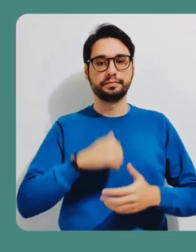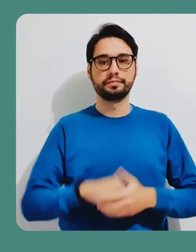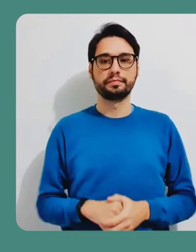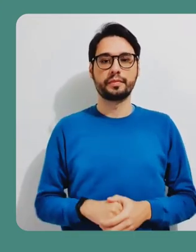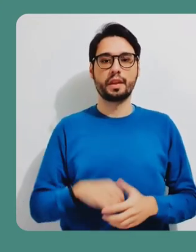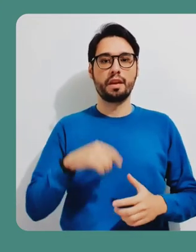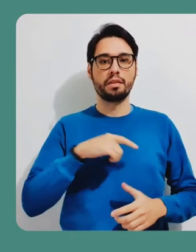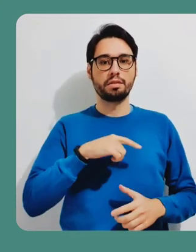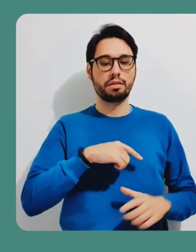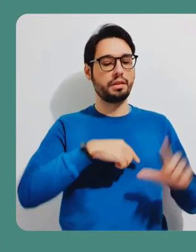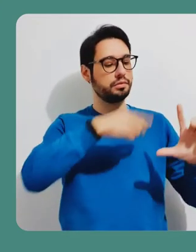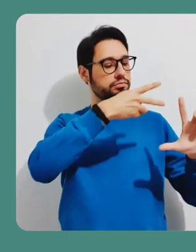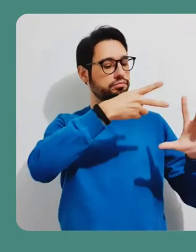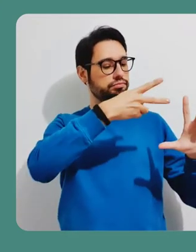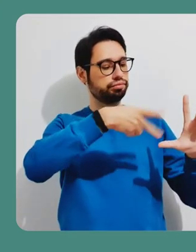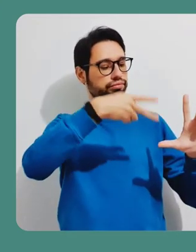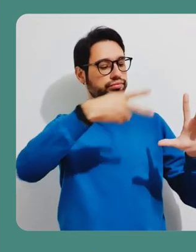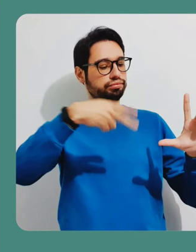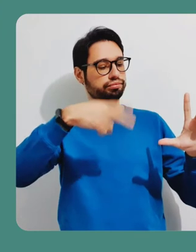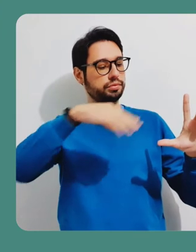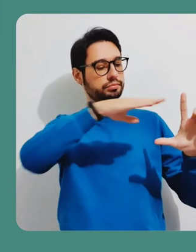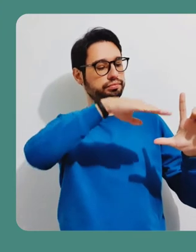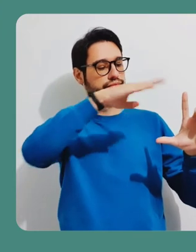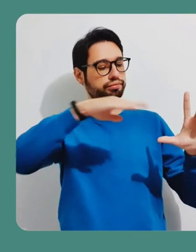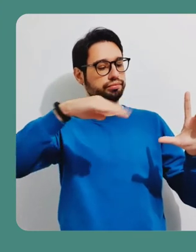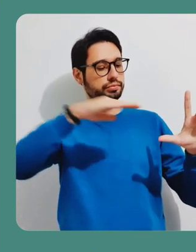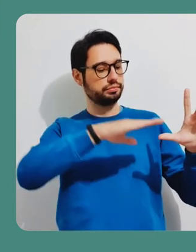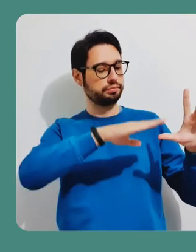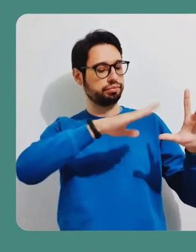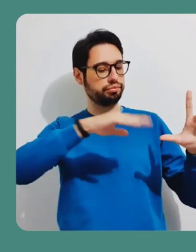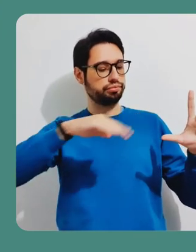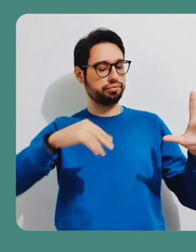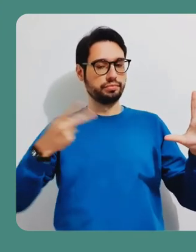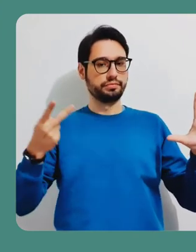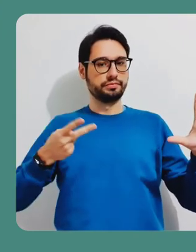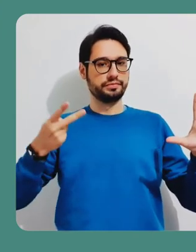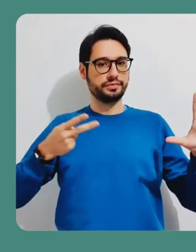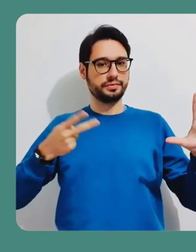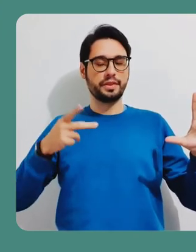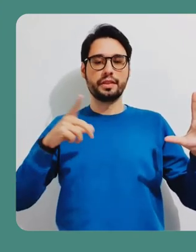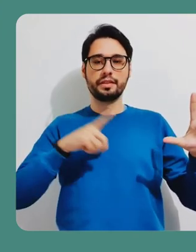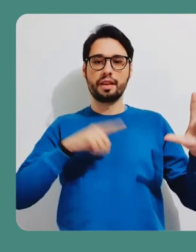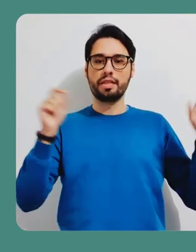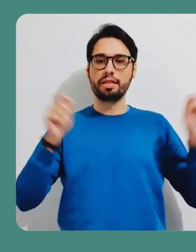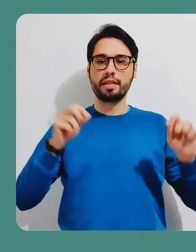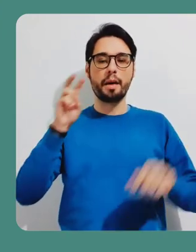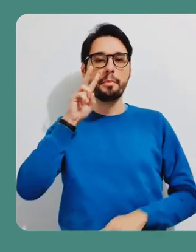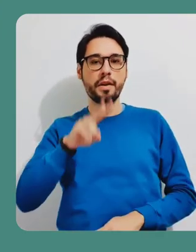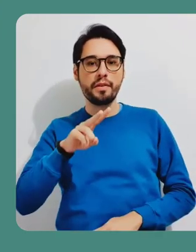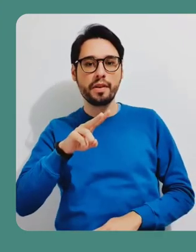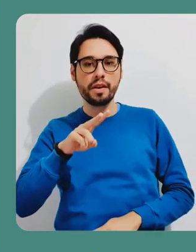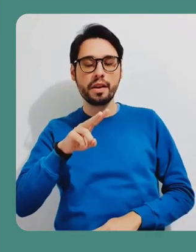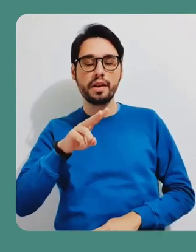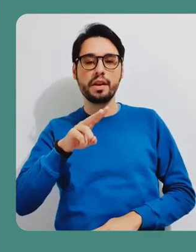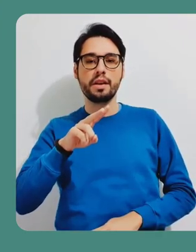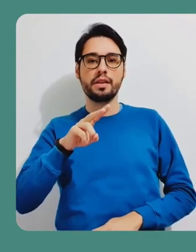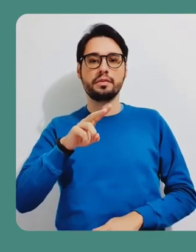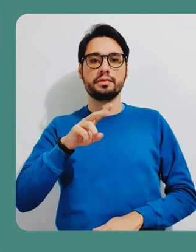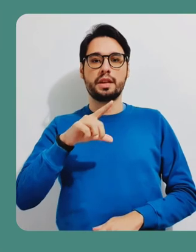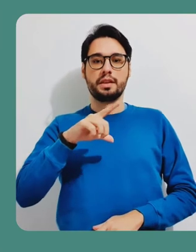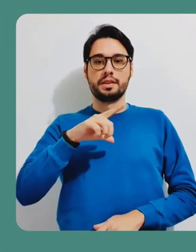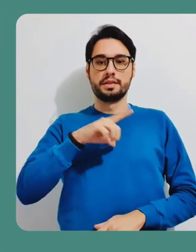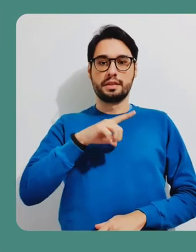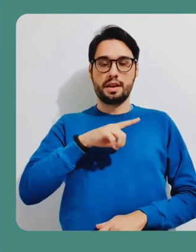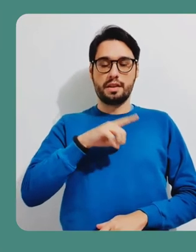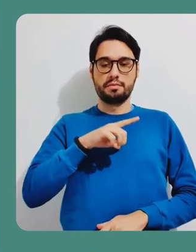clicar agora novamente em silenciar para tornar visível a faixa de voz gravada o podcast e aqui